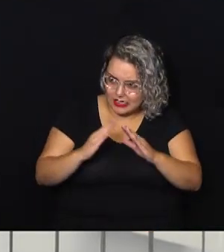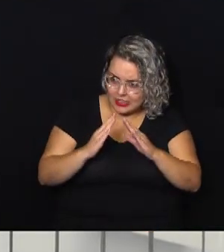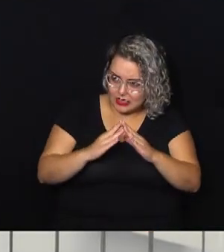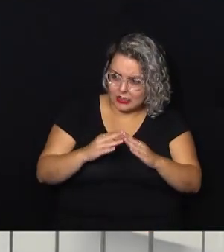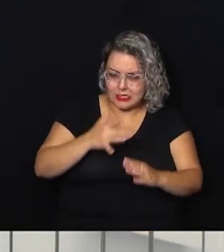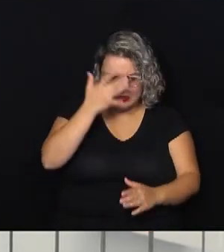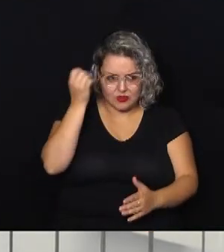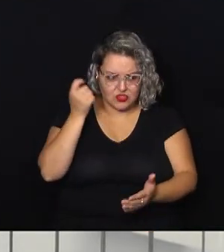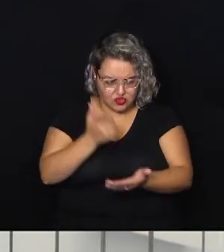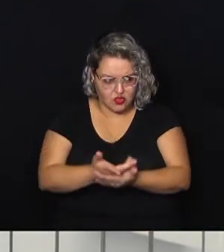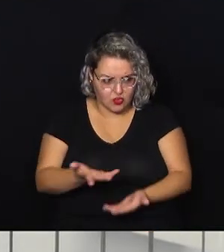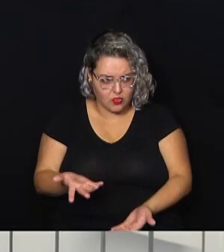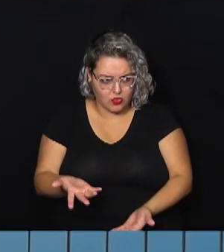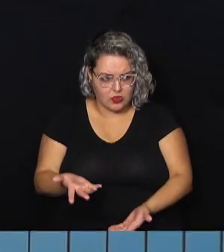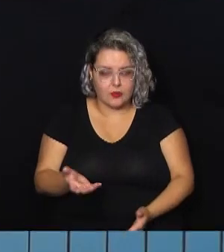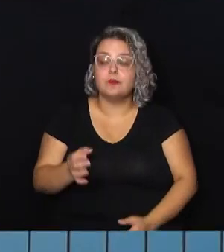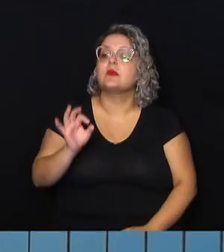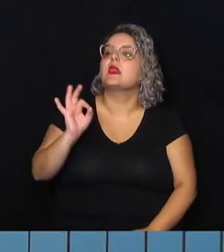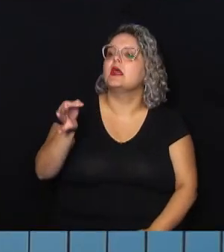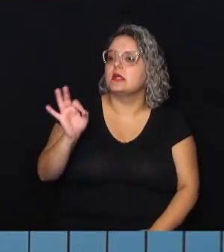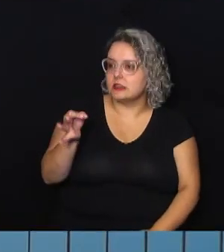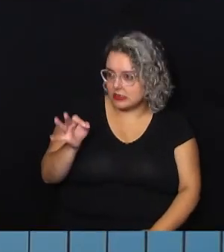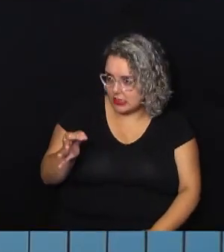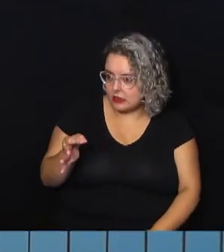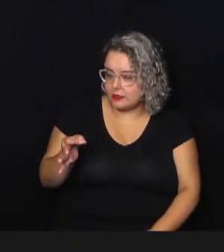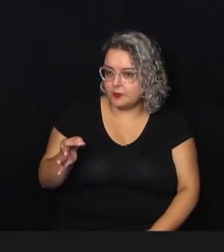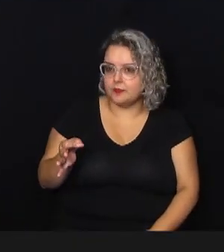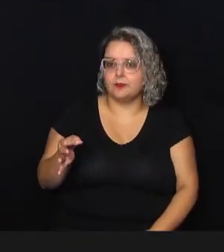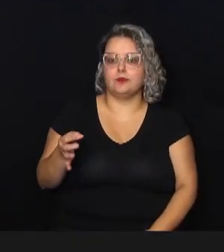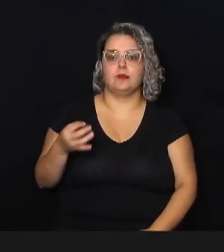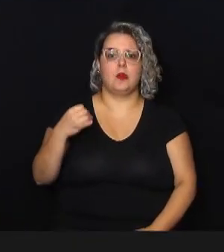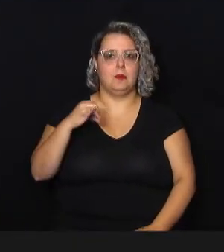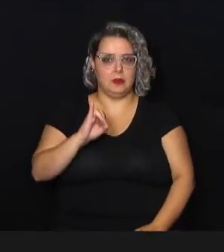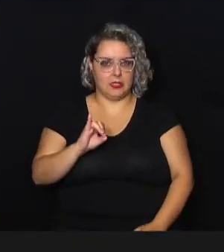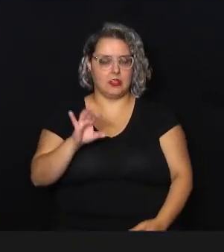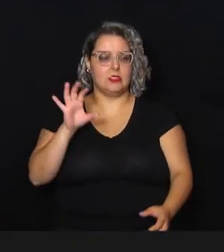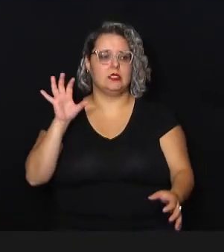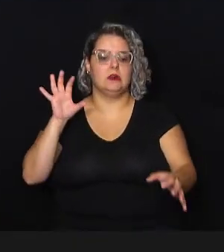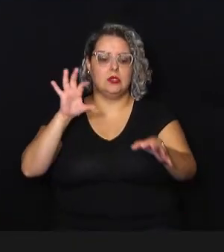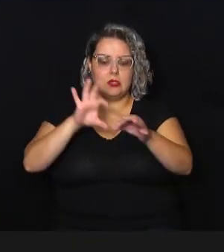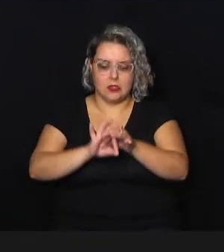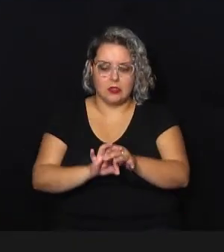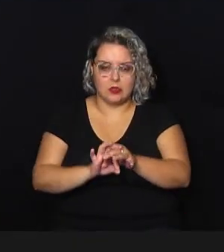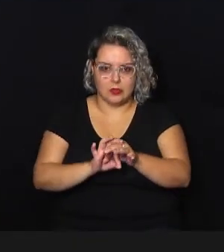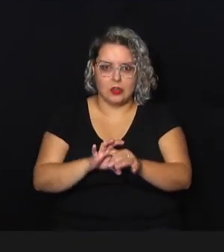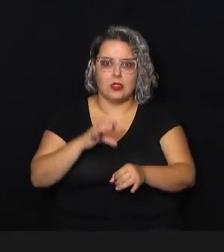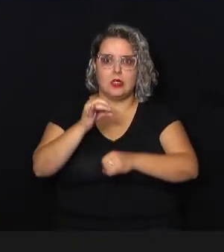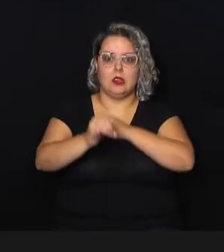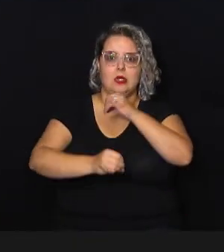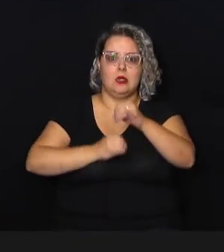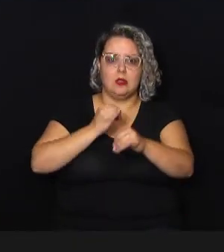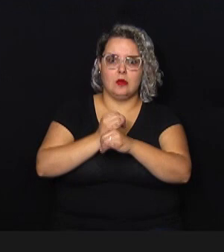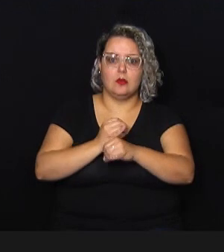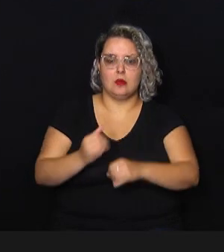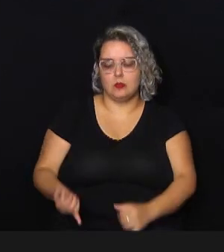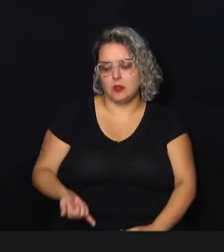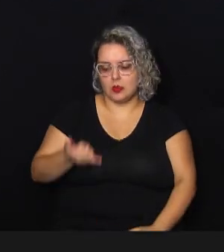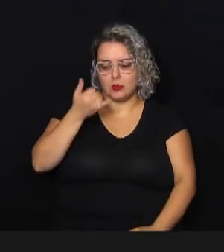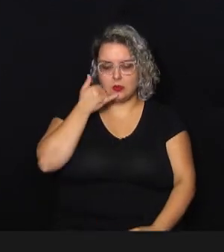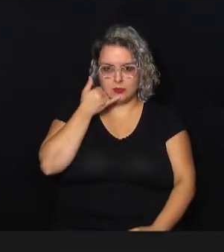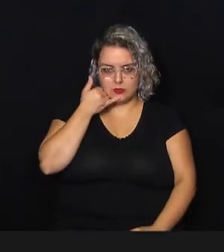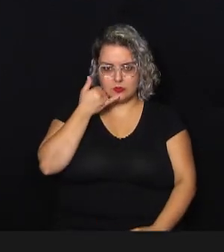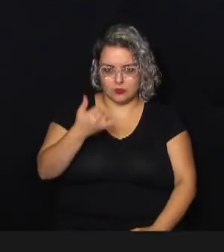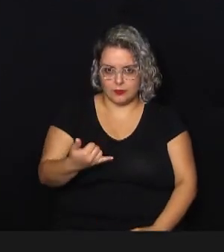usuário? Exatamente. Para você se conectar à internet hoje, quando você liga seu celular, por exemplo,